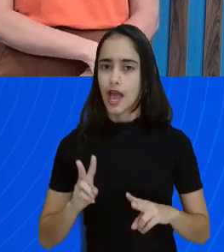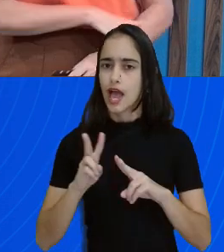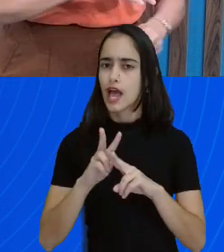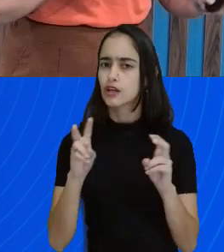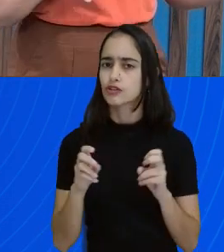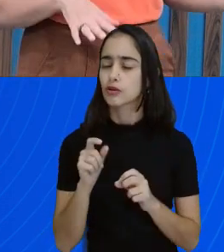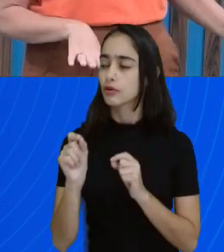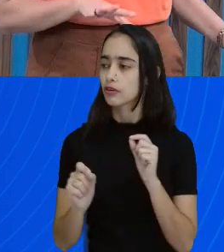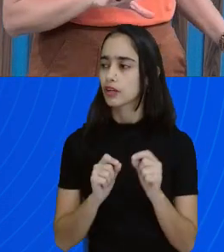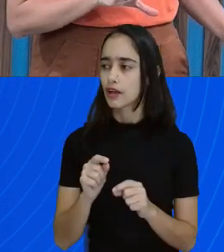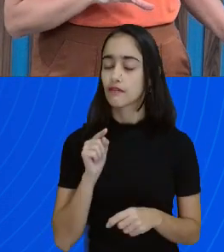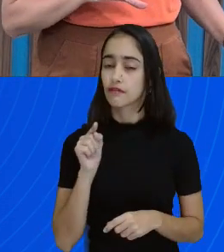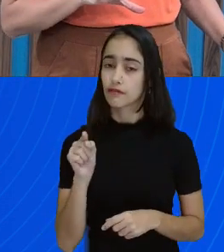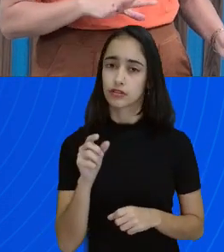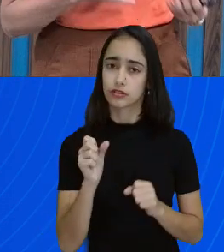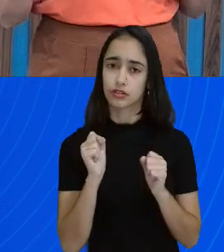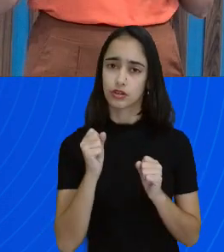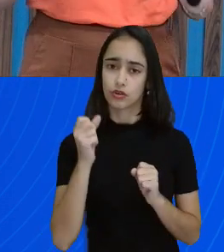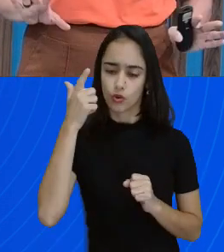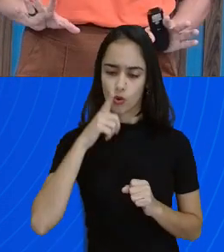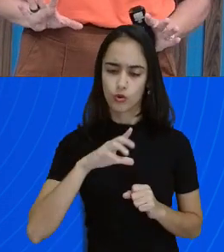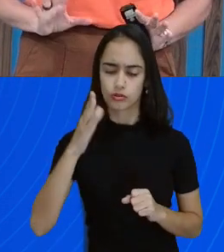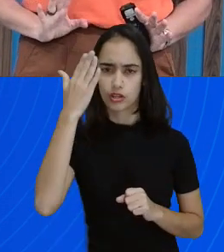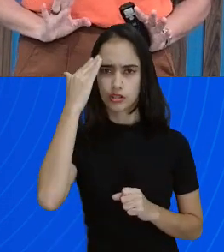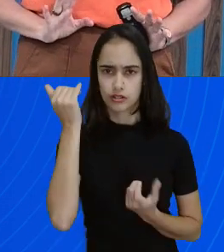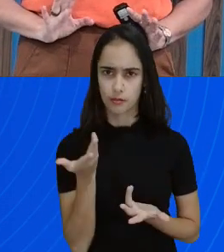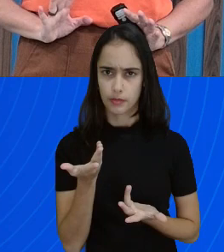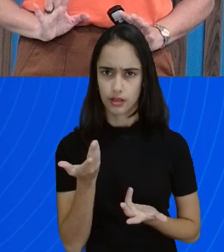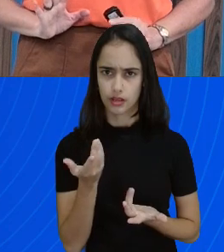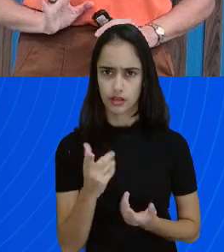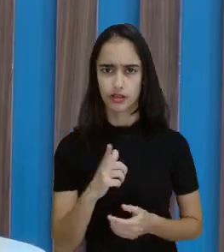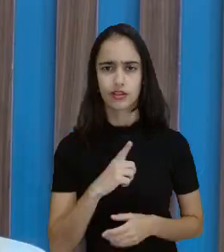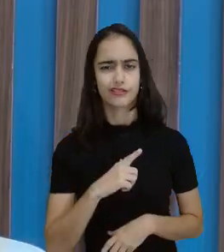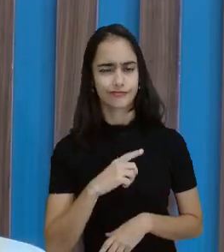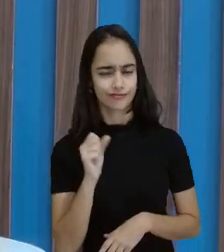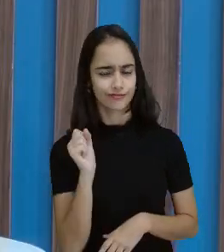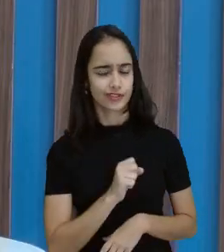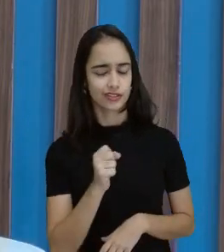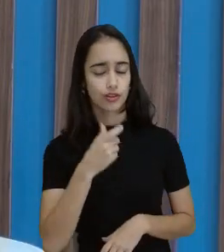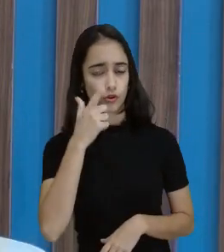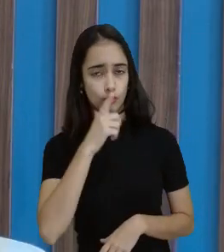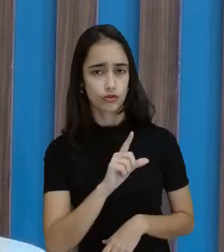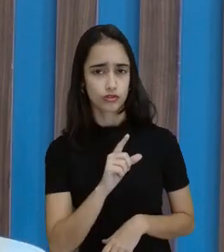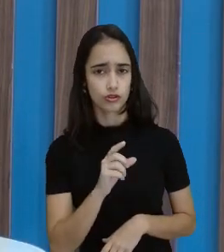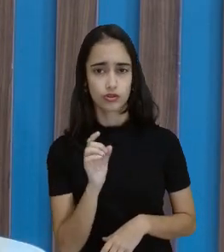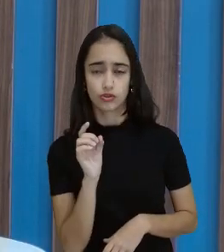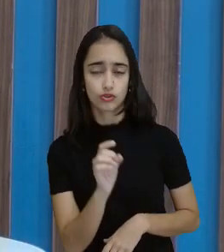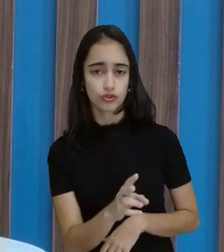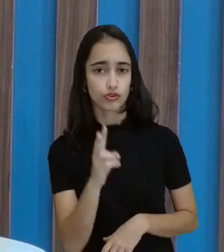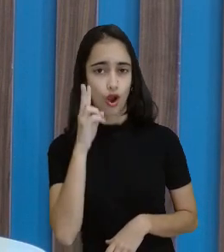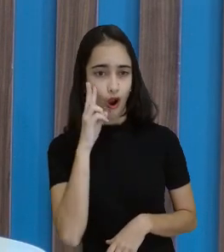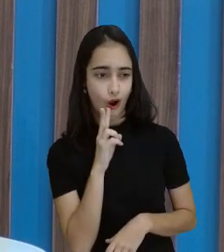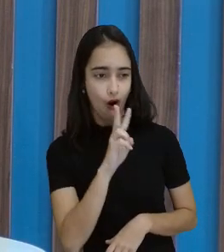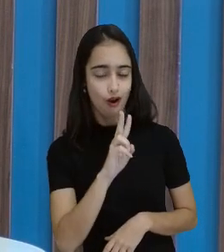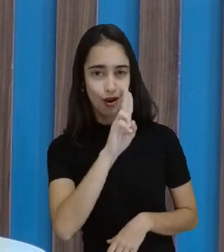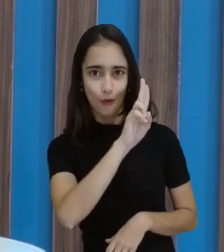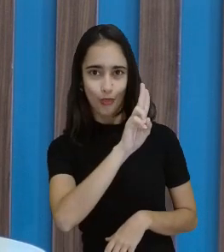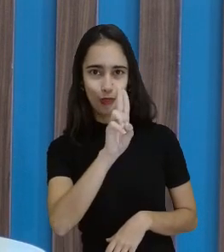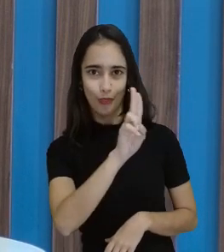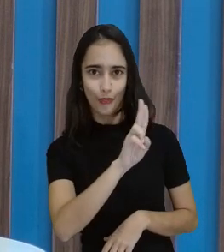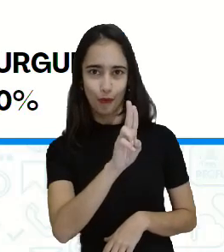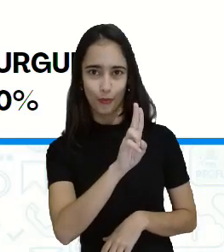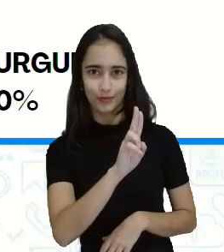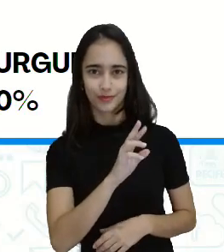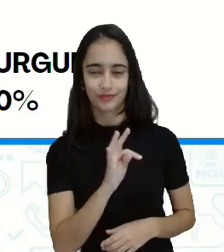quê? Tem como você saber, professora Kátia, sem eu dizer? Tem sim, basta olhar para o título, né? Que é uma aí